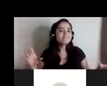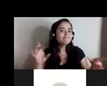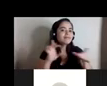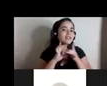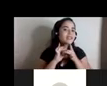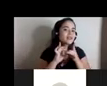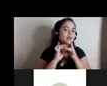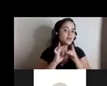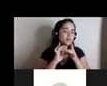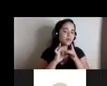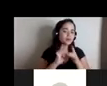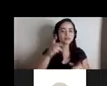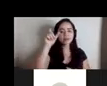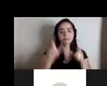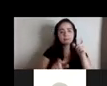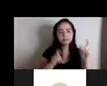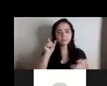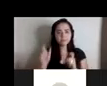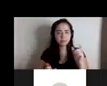Reconectar-nos com as pessoas,